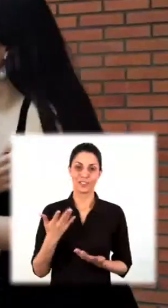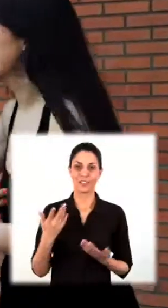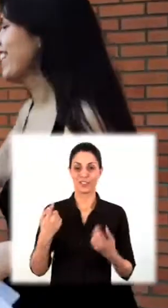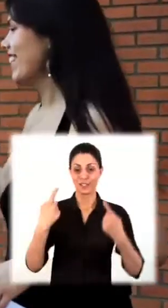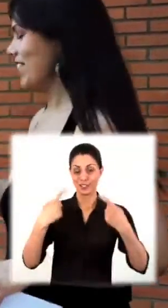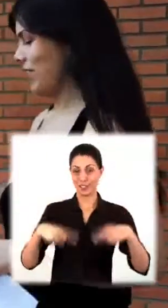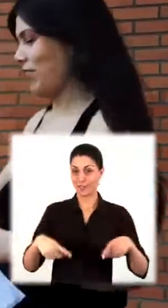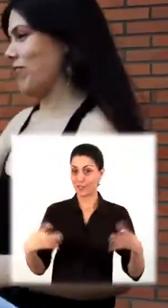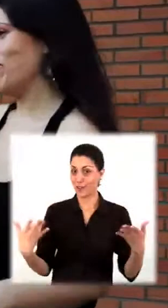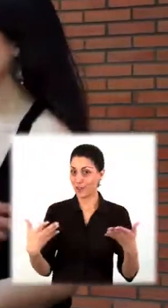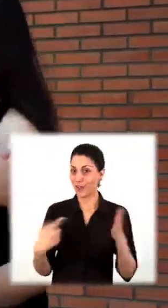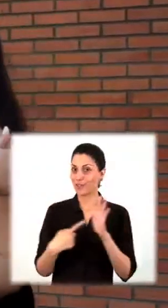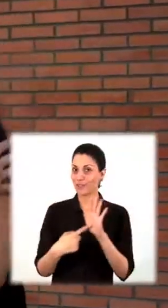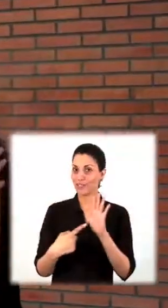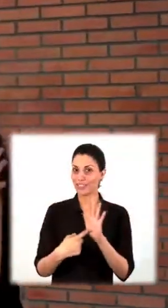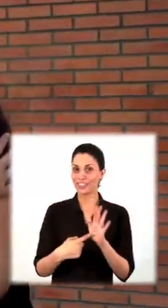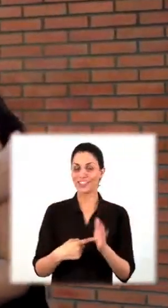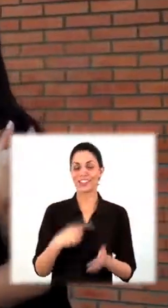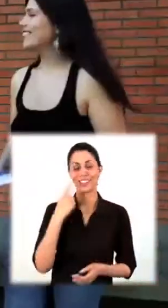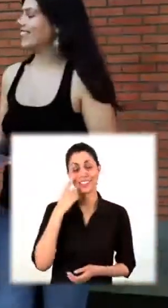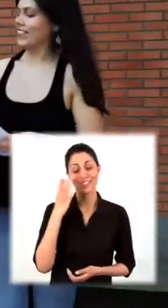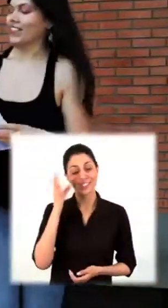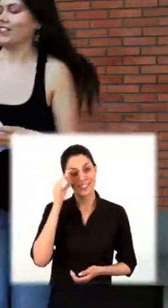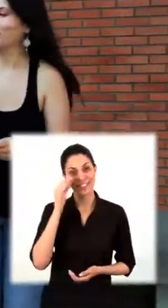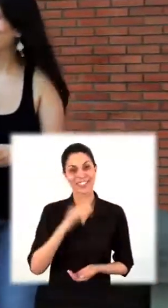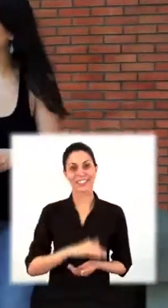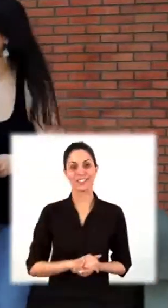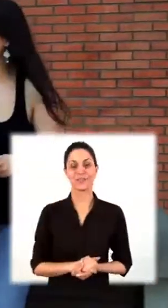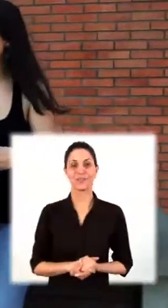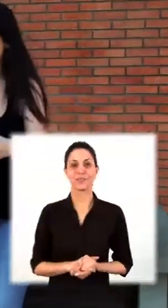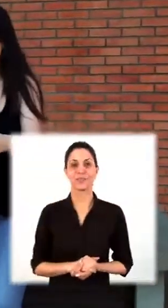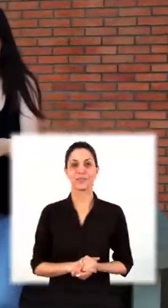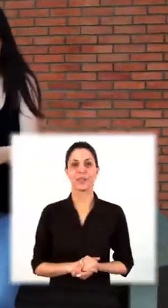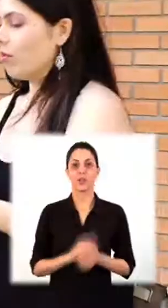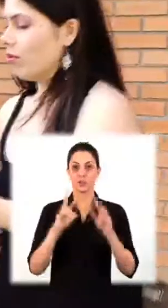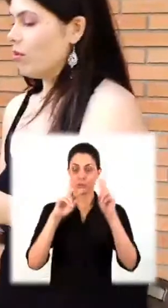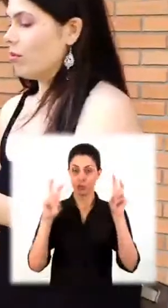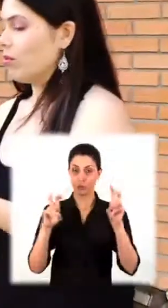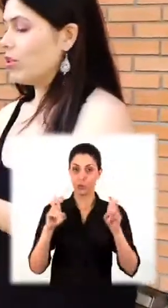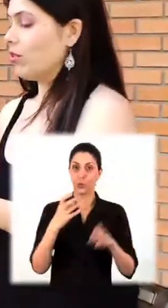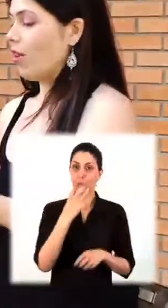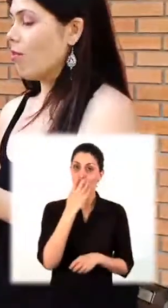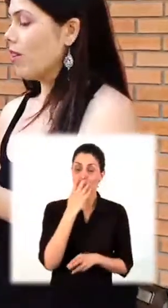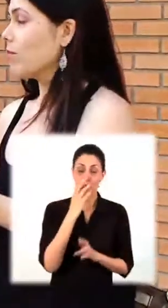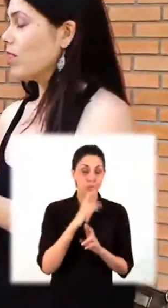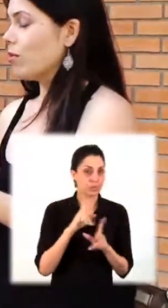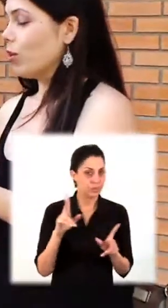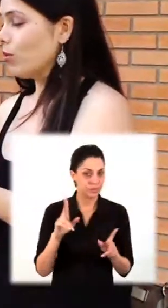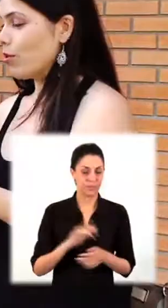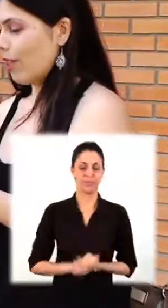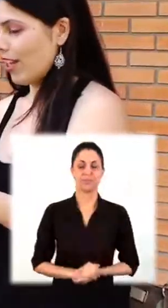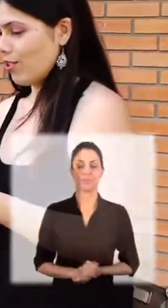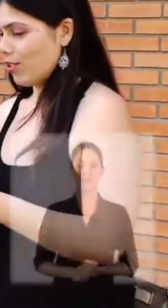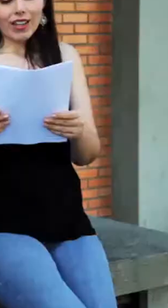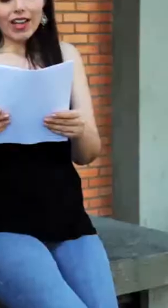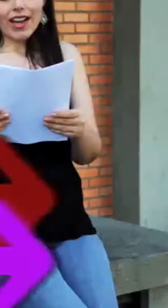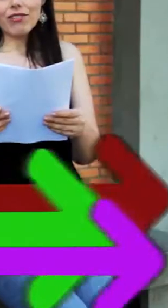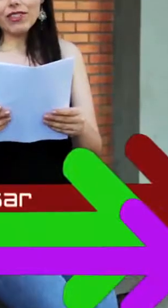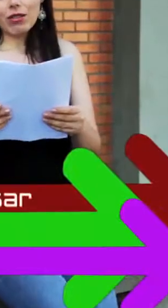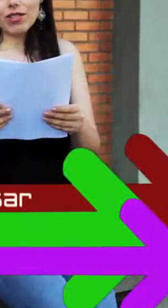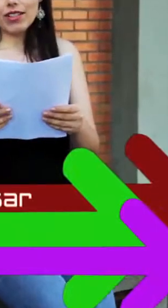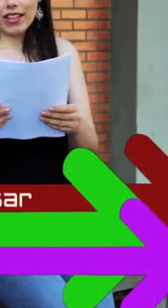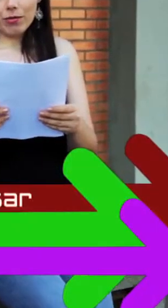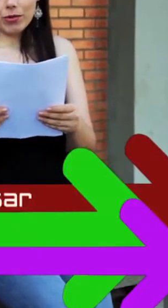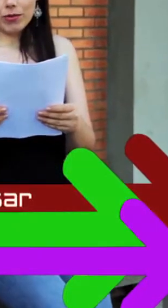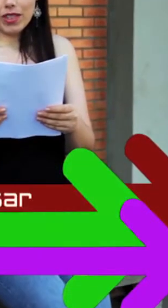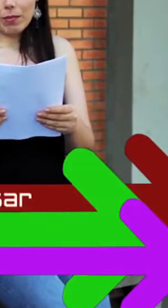Aí, com o desafio na mão. Quero dar uma olhada nisso. O título é Um Cãozinho Muito Diferente. Era